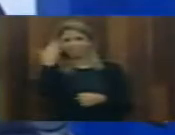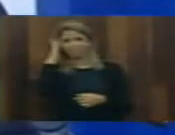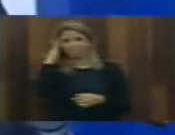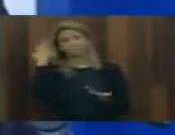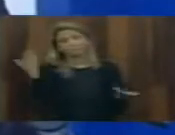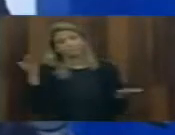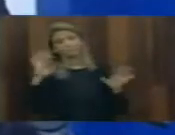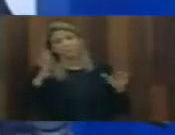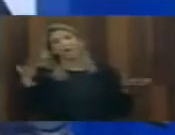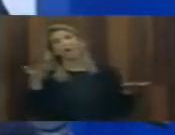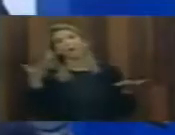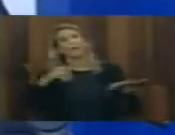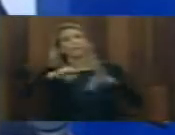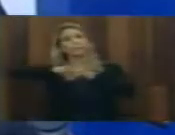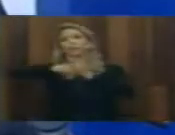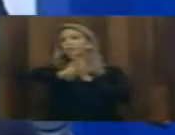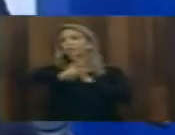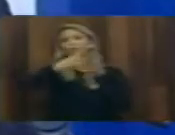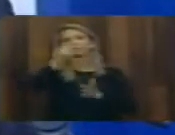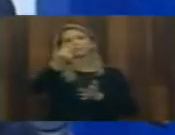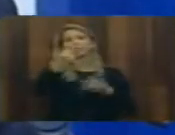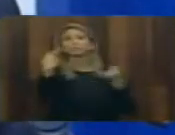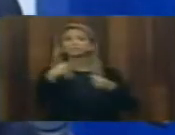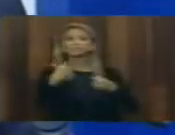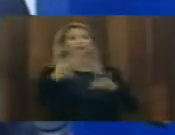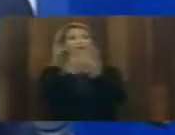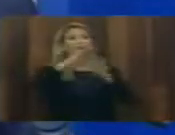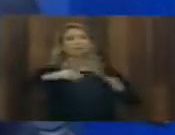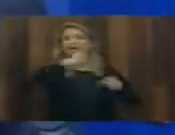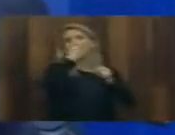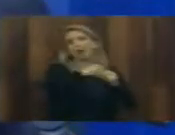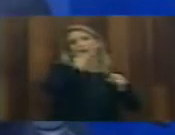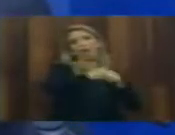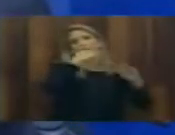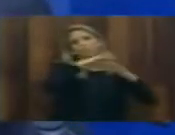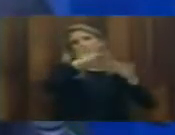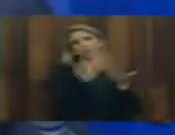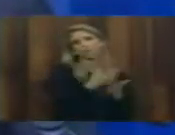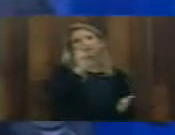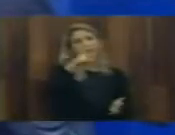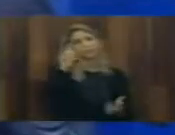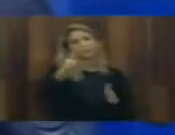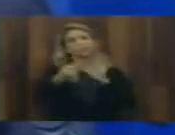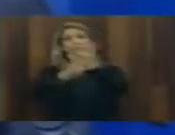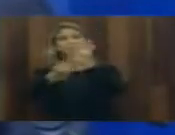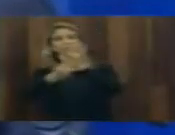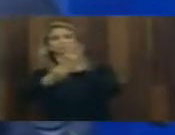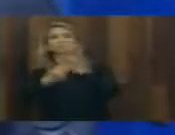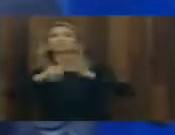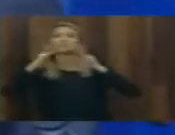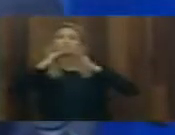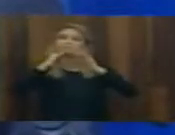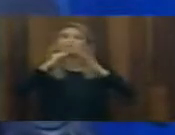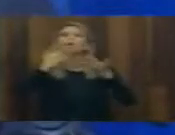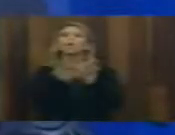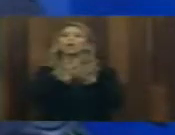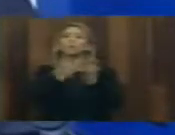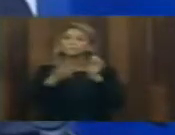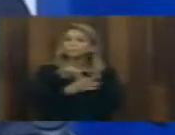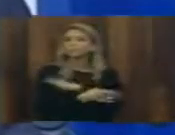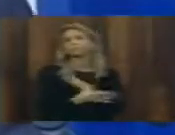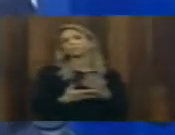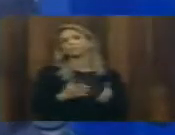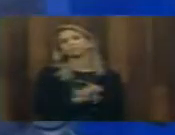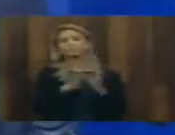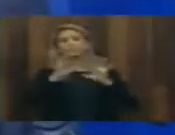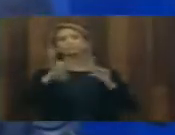foi bloqueado para que a gente possa estar recebendo esse recurso. Mas eu tenho aqui que